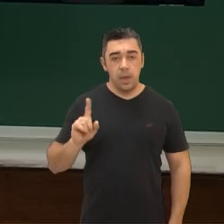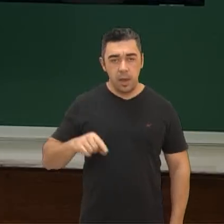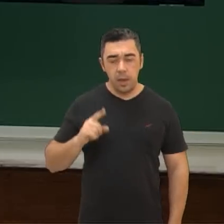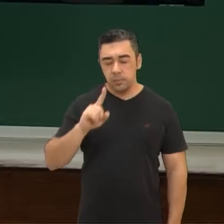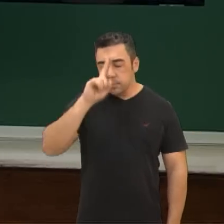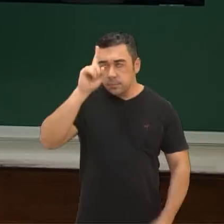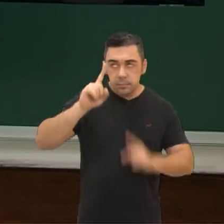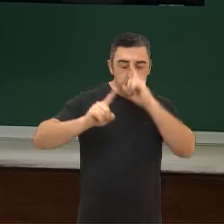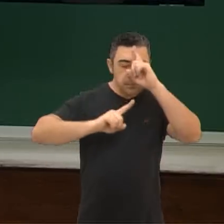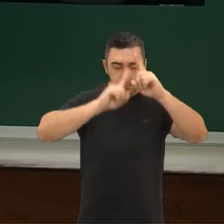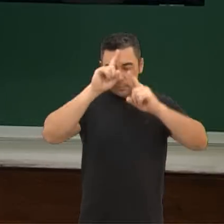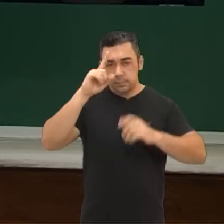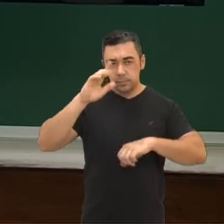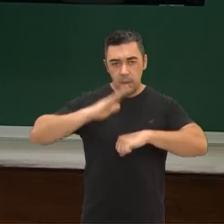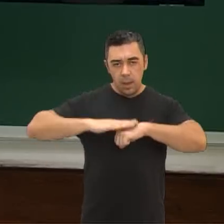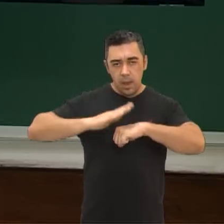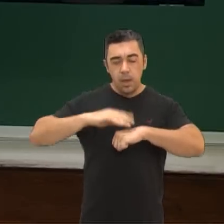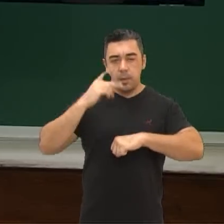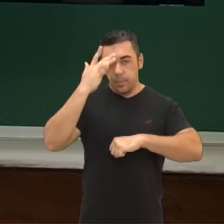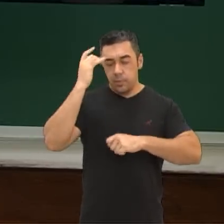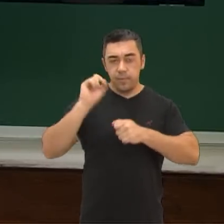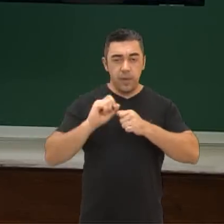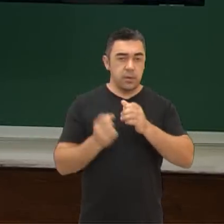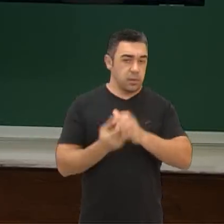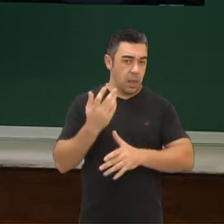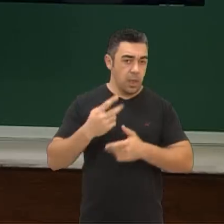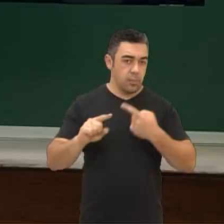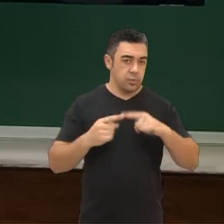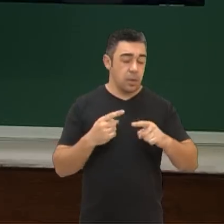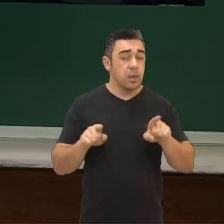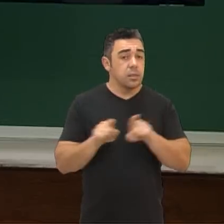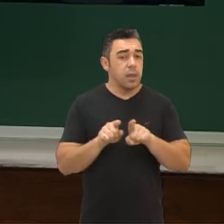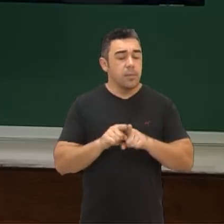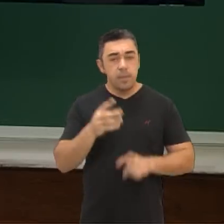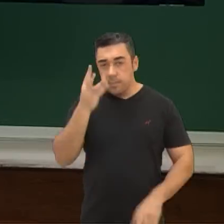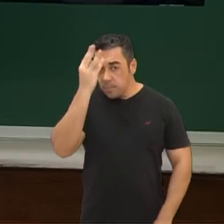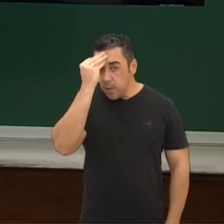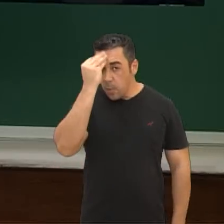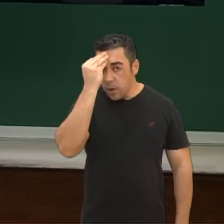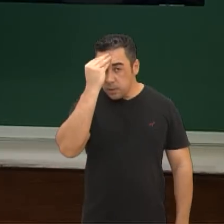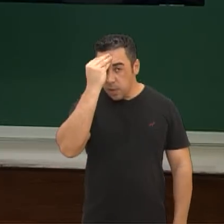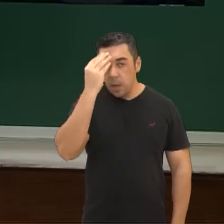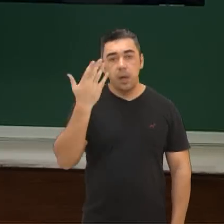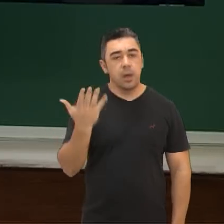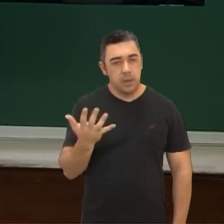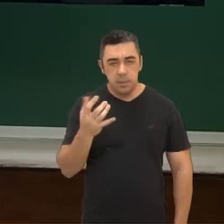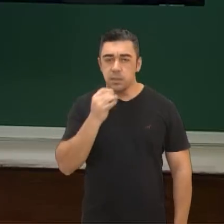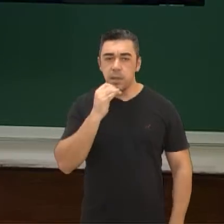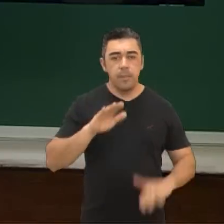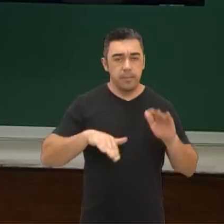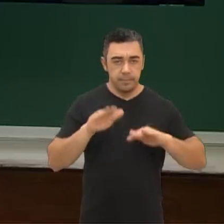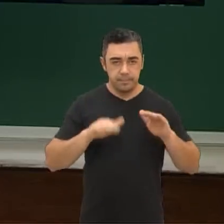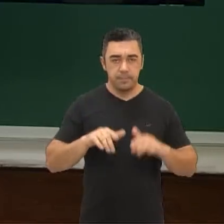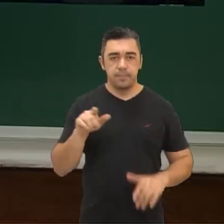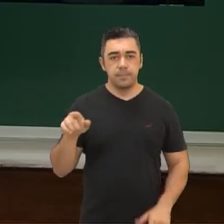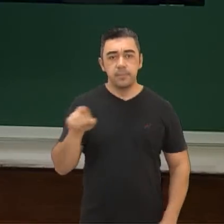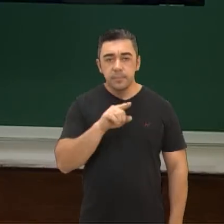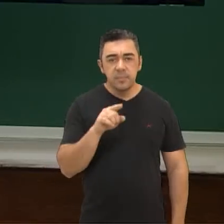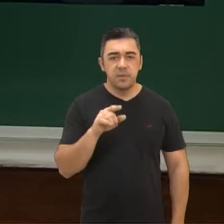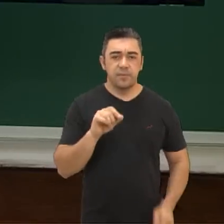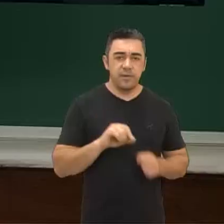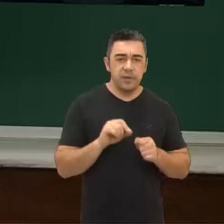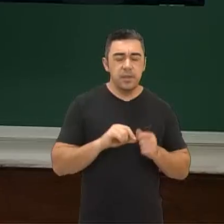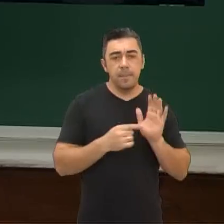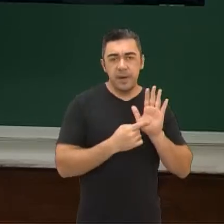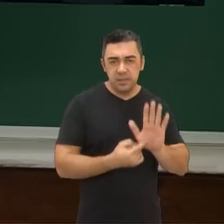musical. Falar um pouquinho sobre improvisação musical. Ela está presente em vários estilos musicais. É bem comum que exista